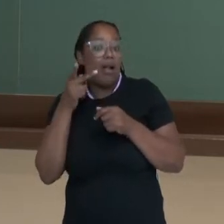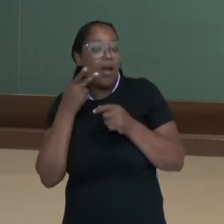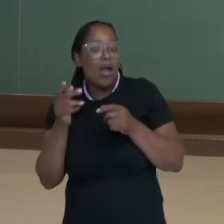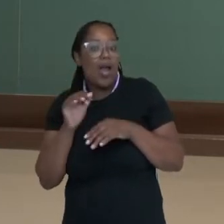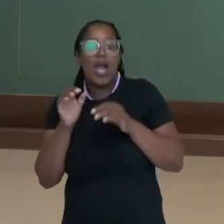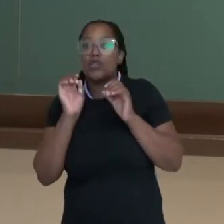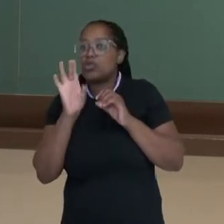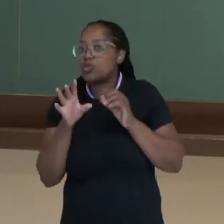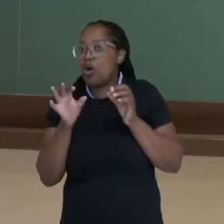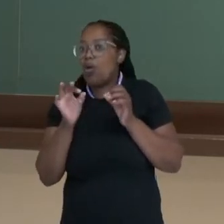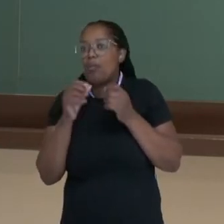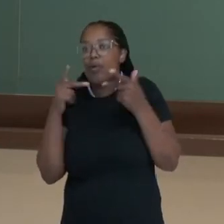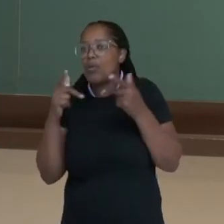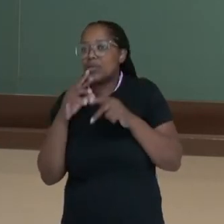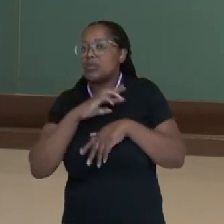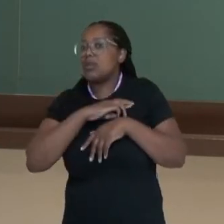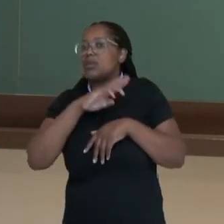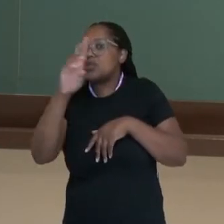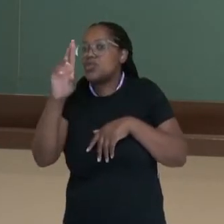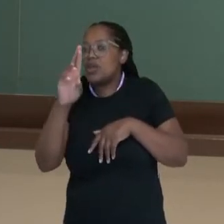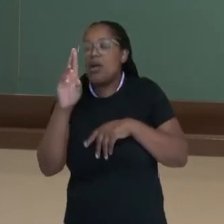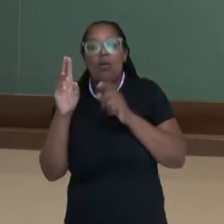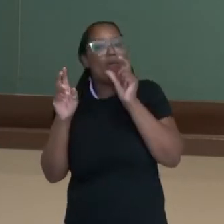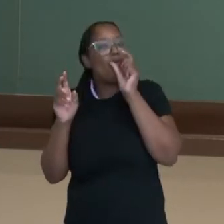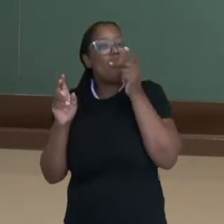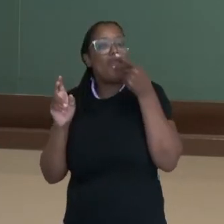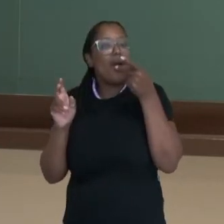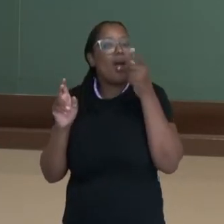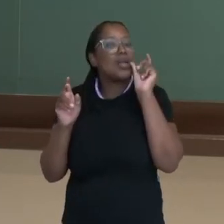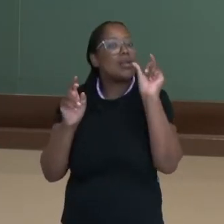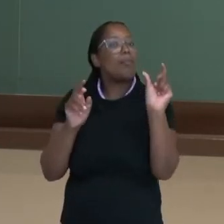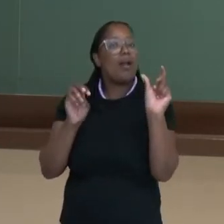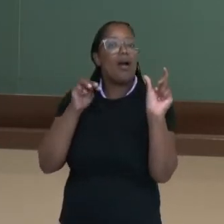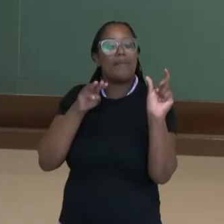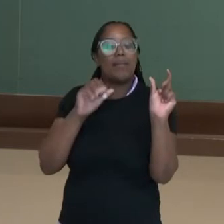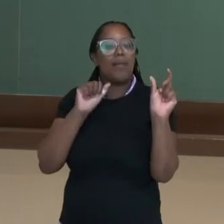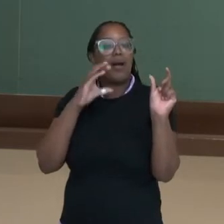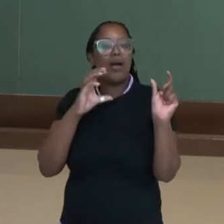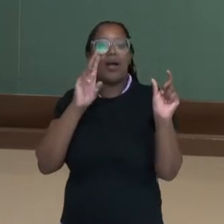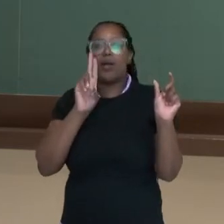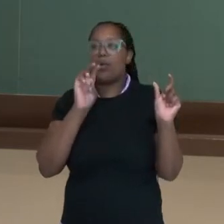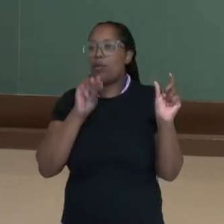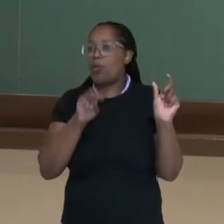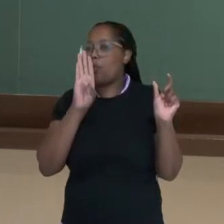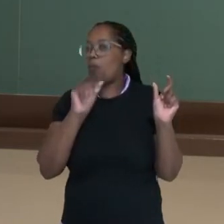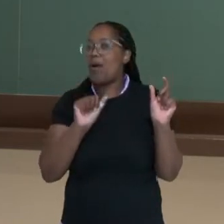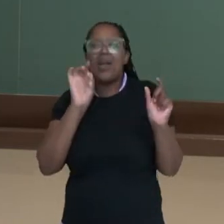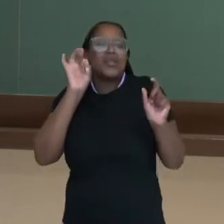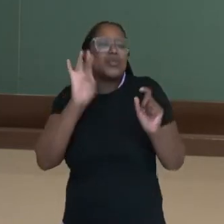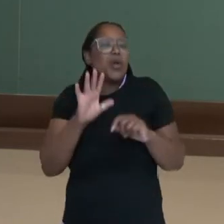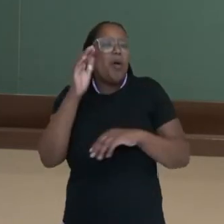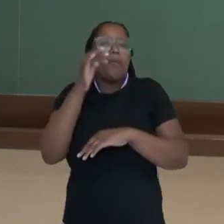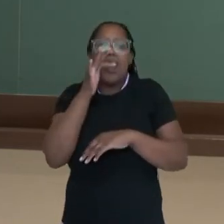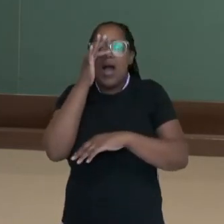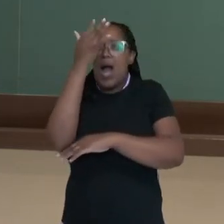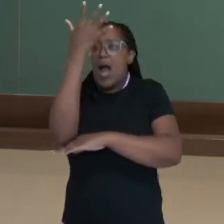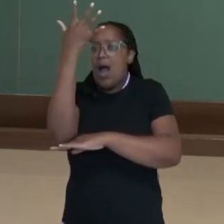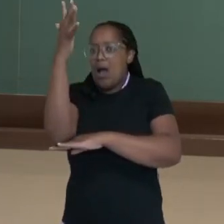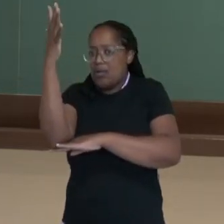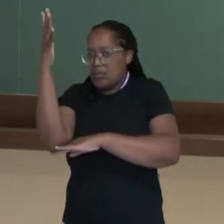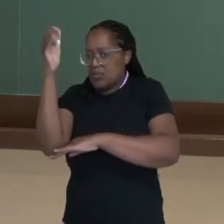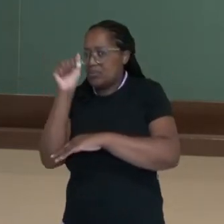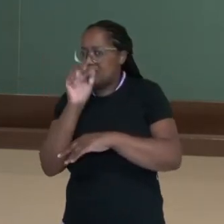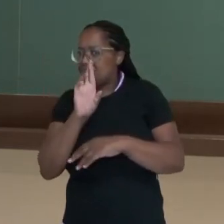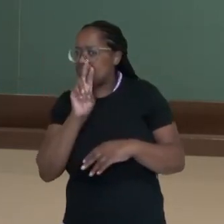um instrumento religioso, né? É simplesmente uma árvore? Por que a gente tem que ter preconceito em relação a isso? Já que há